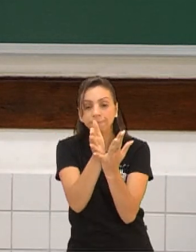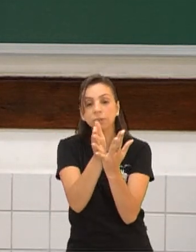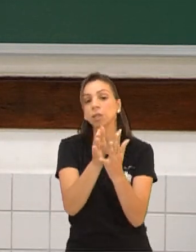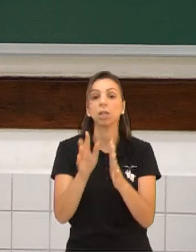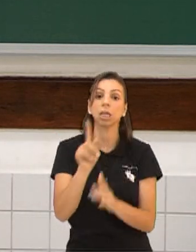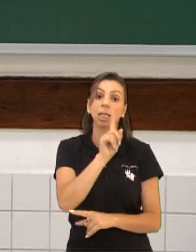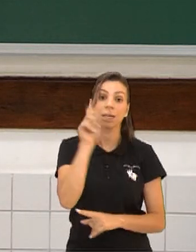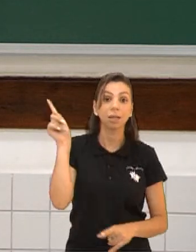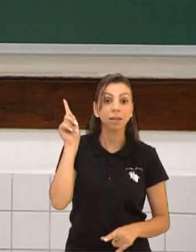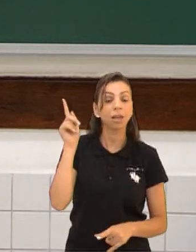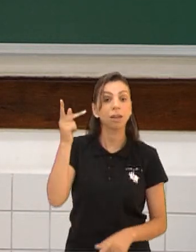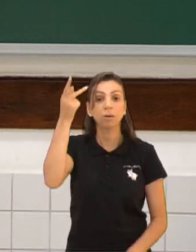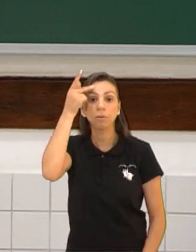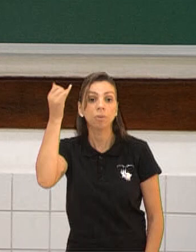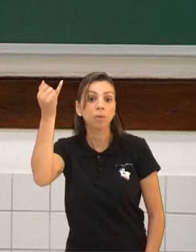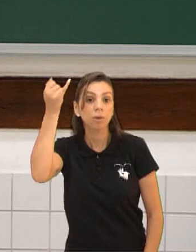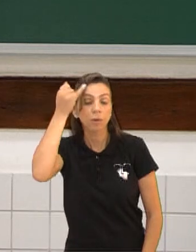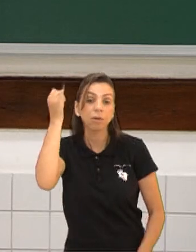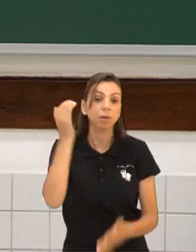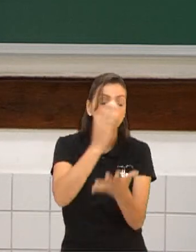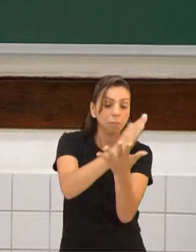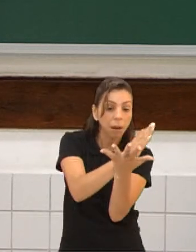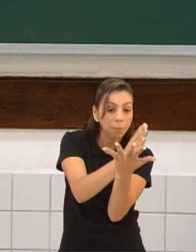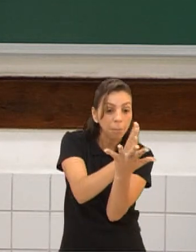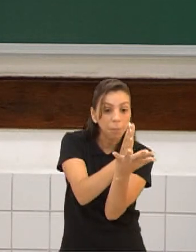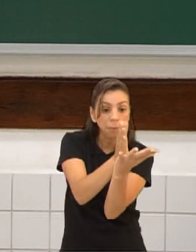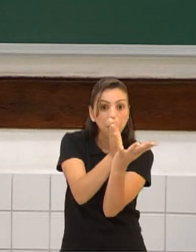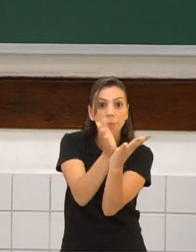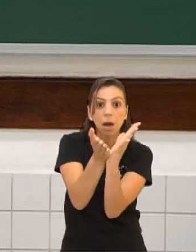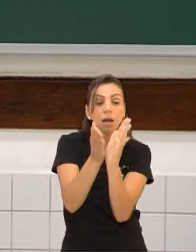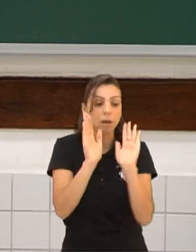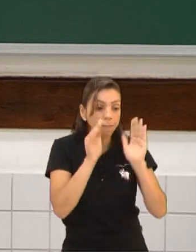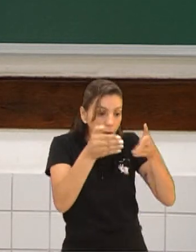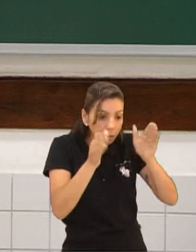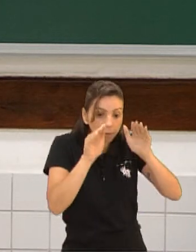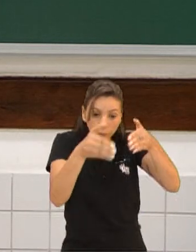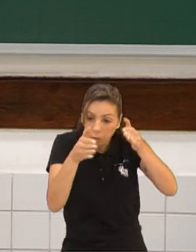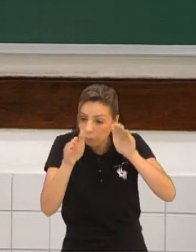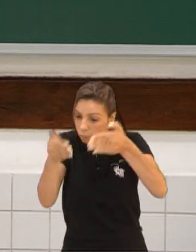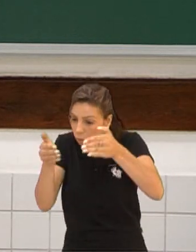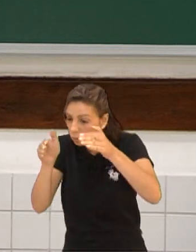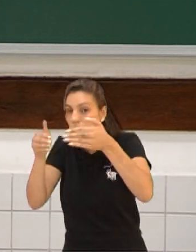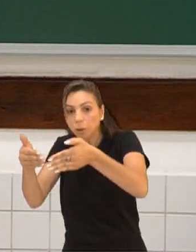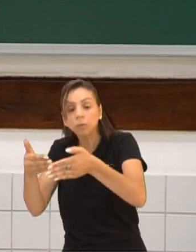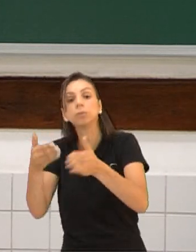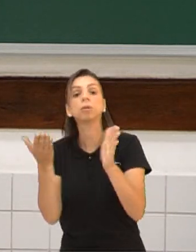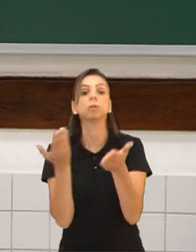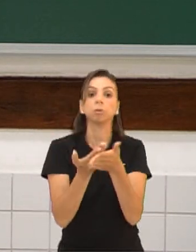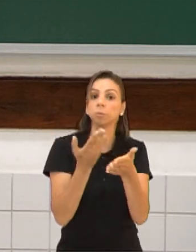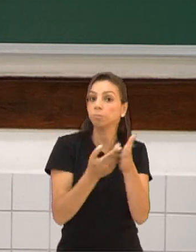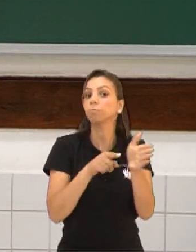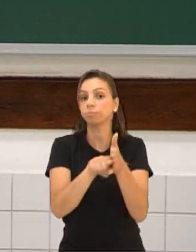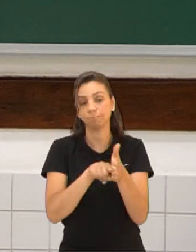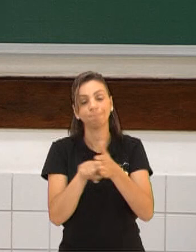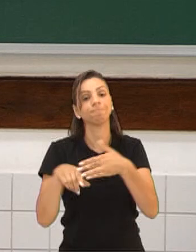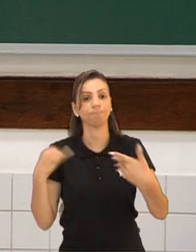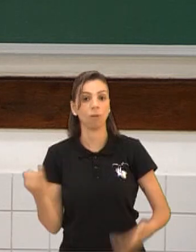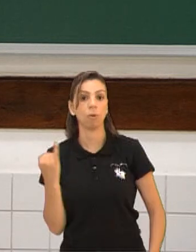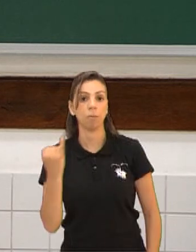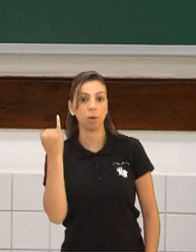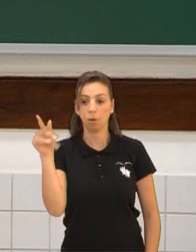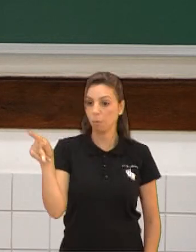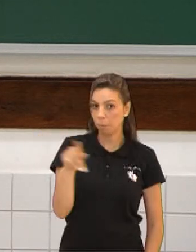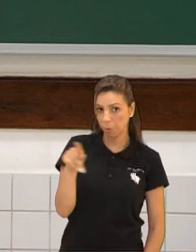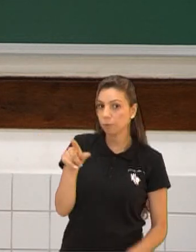o Kant, veja, se dedicou a várias obras, a várias áreas do conhecimento filosófico. É importante ressaltar que os professores